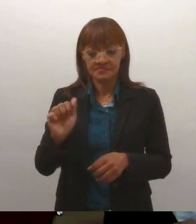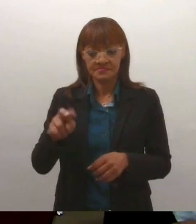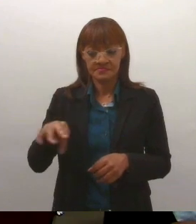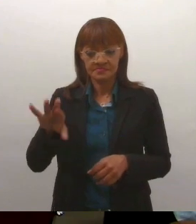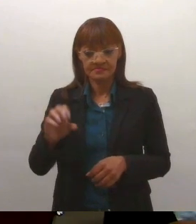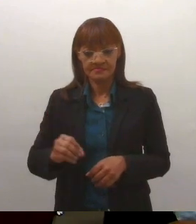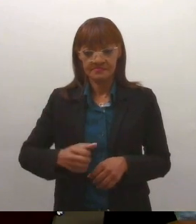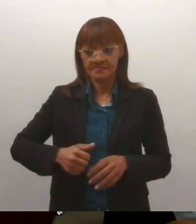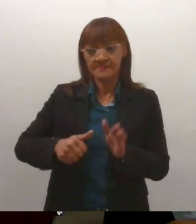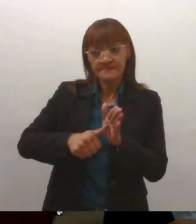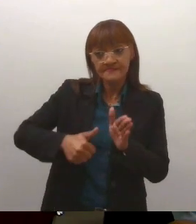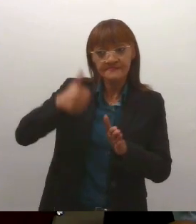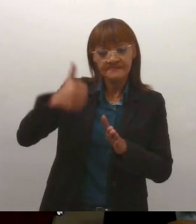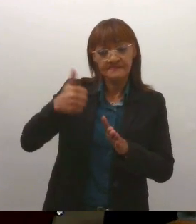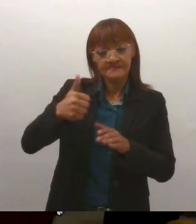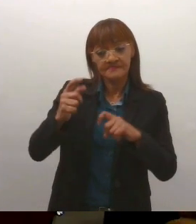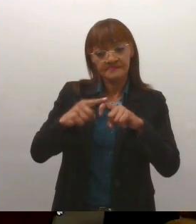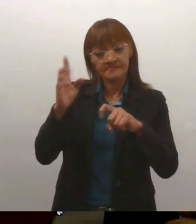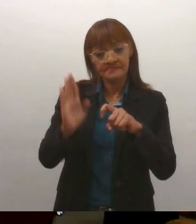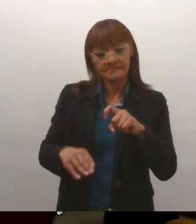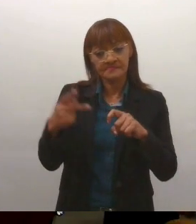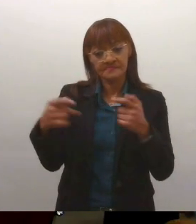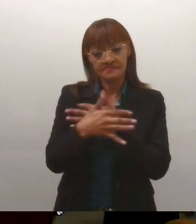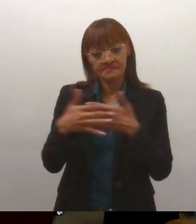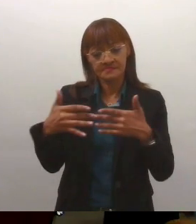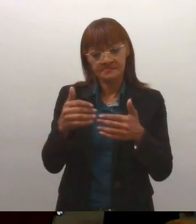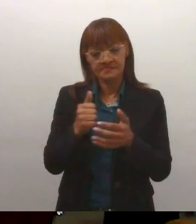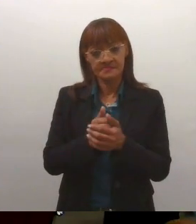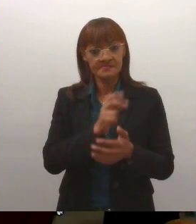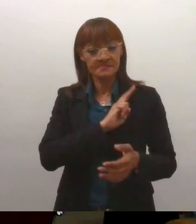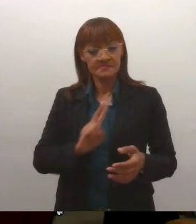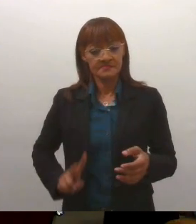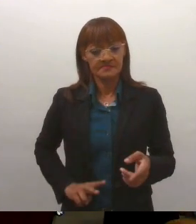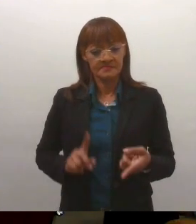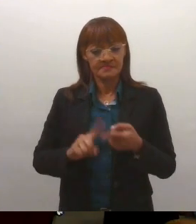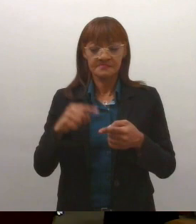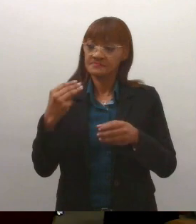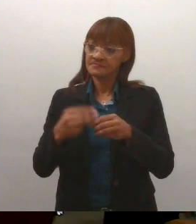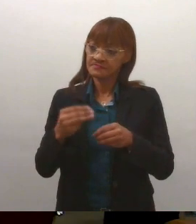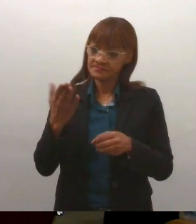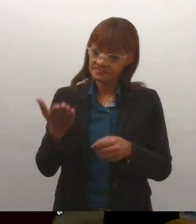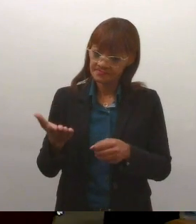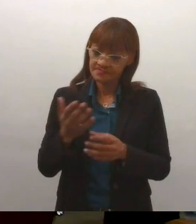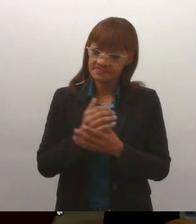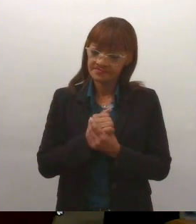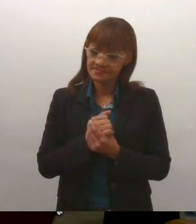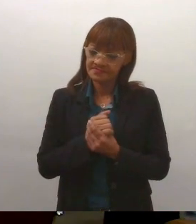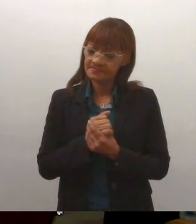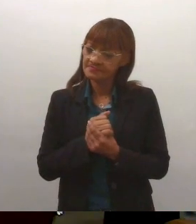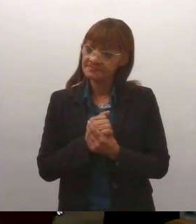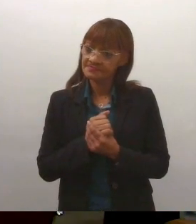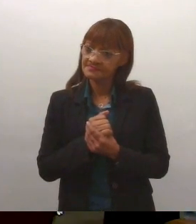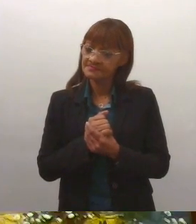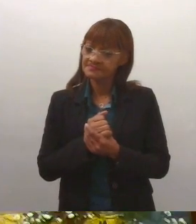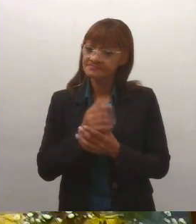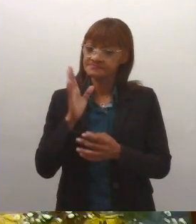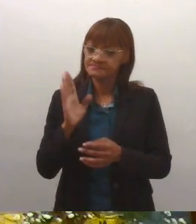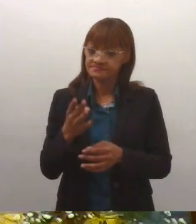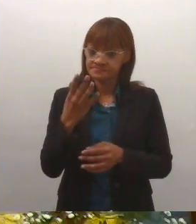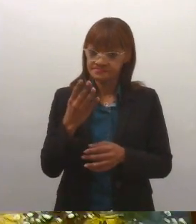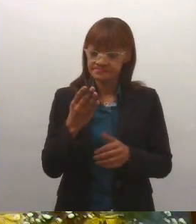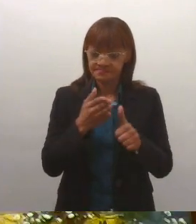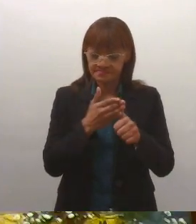e vereador daquele município. Depois de 4 mandatos como vereador no município de